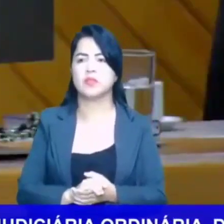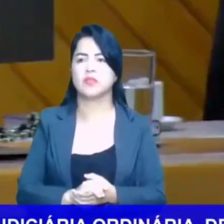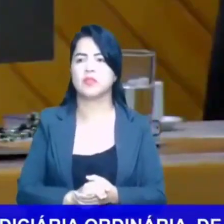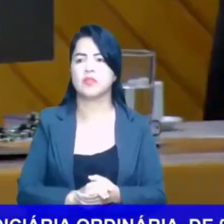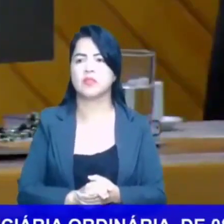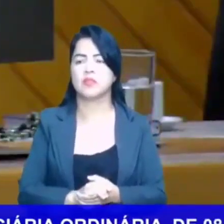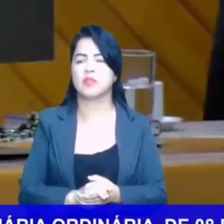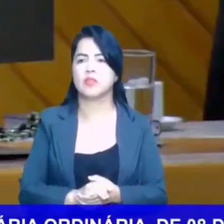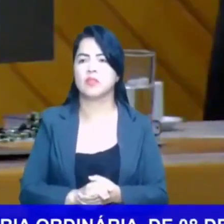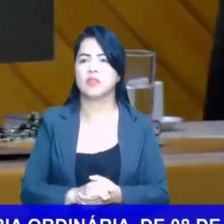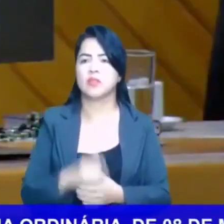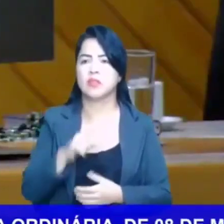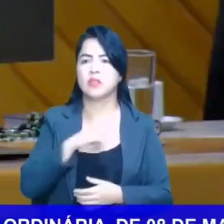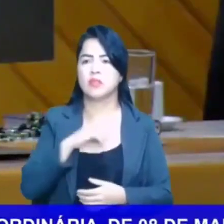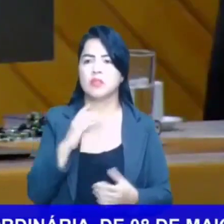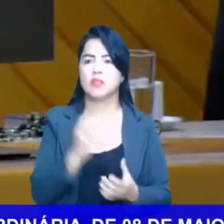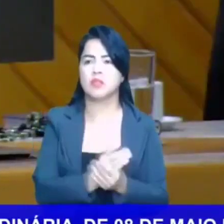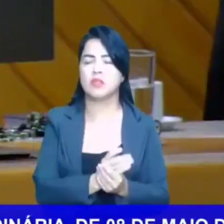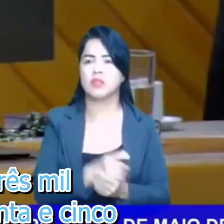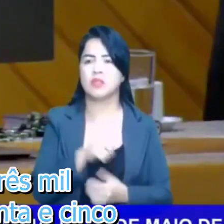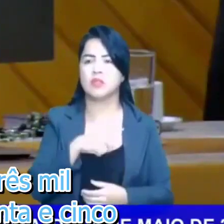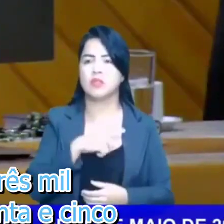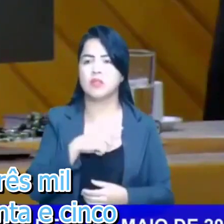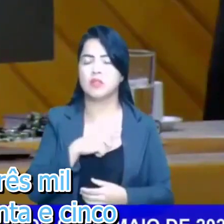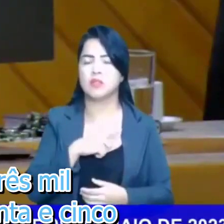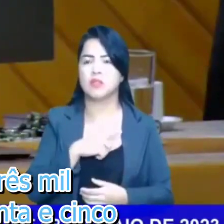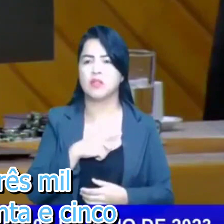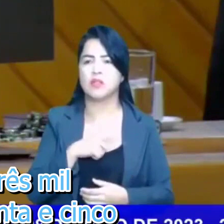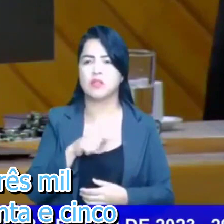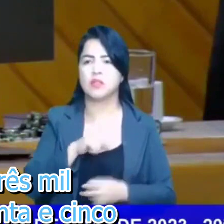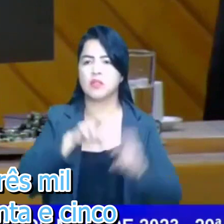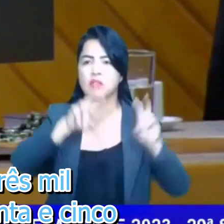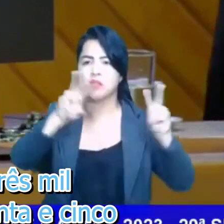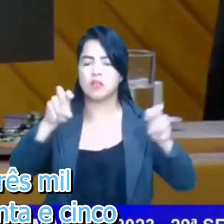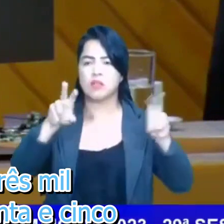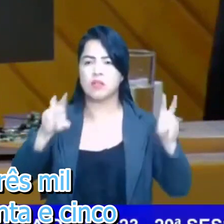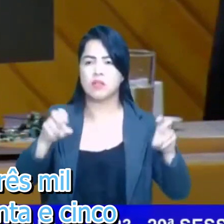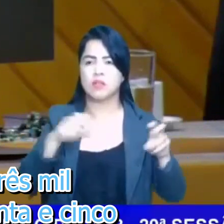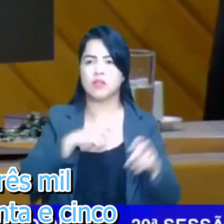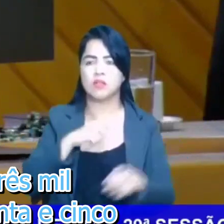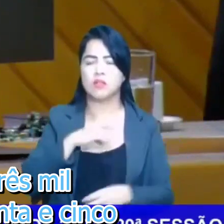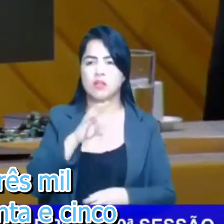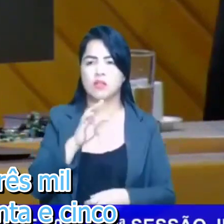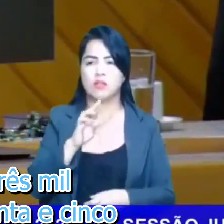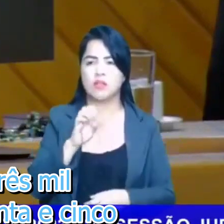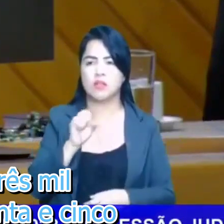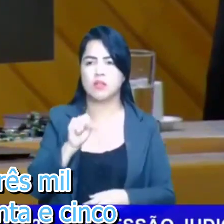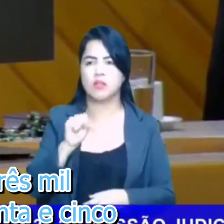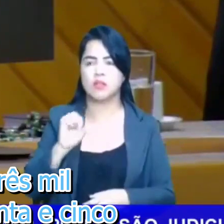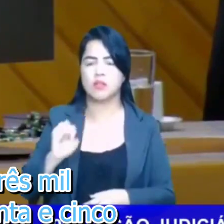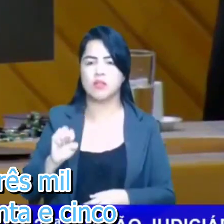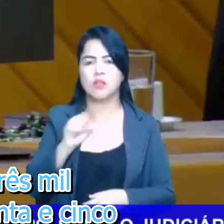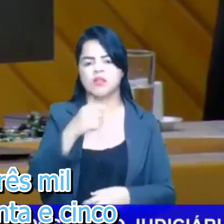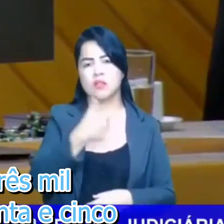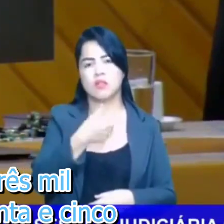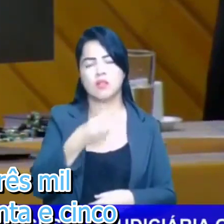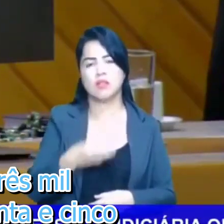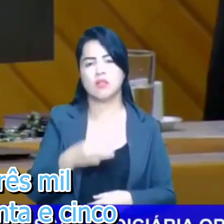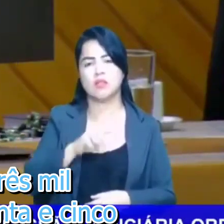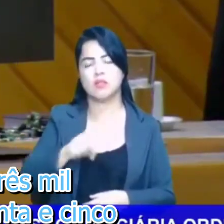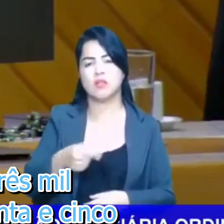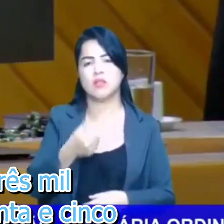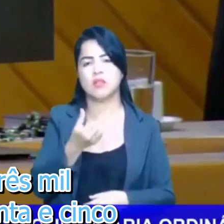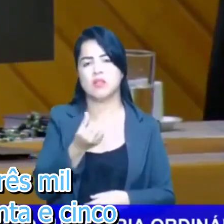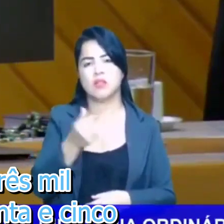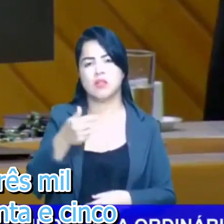imagem direcionada à doutora Paola, à sua frente, a tela do seu computador e o microfone. Número ao fundo, parede amadeirada